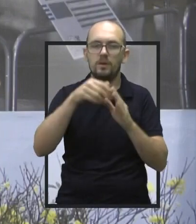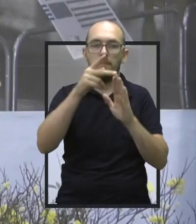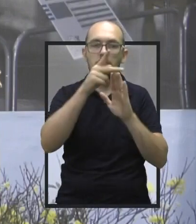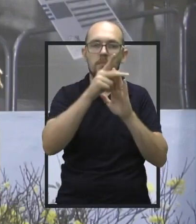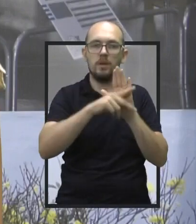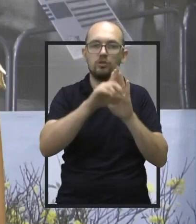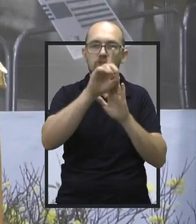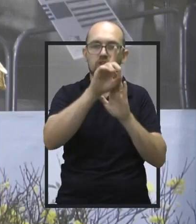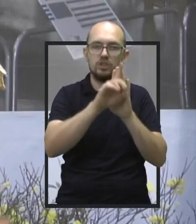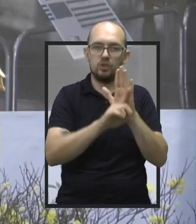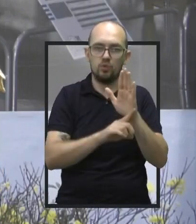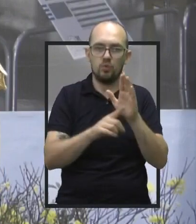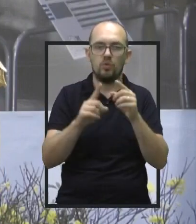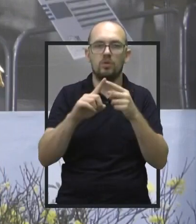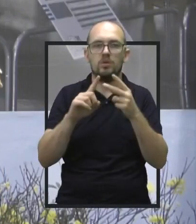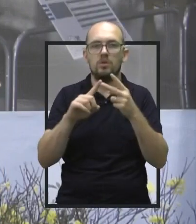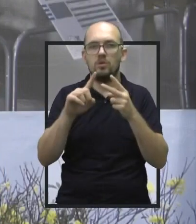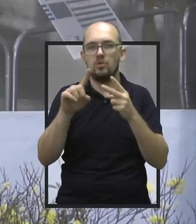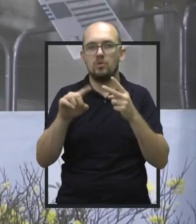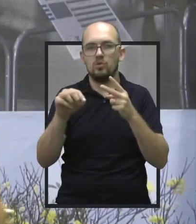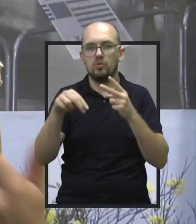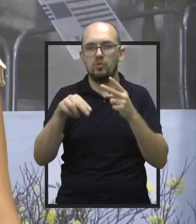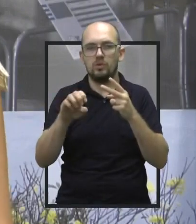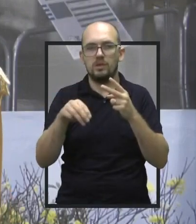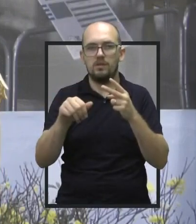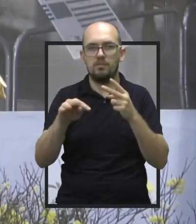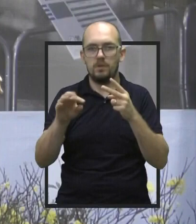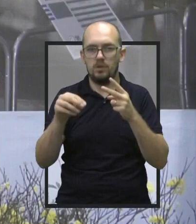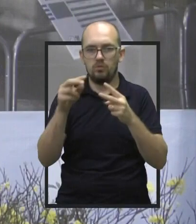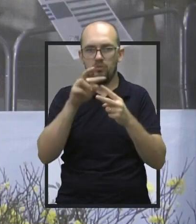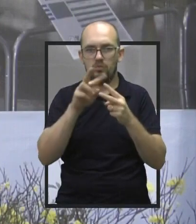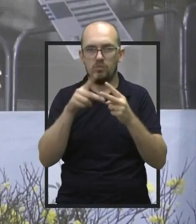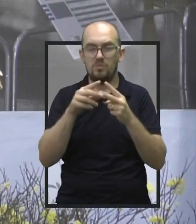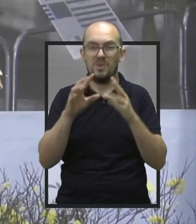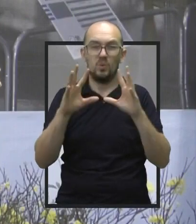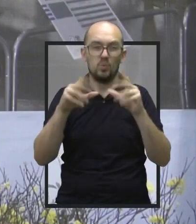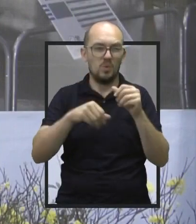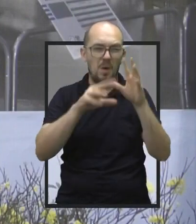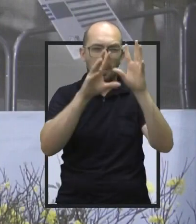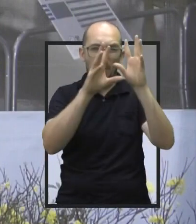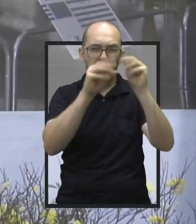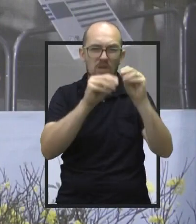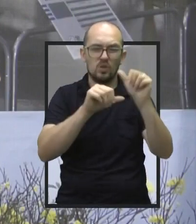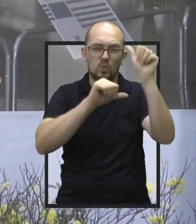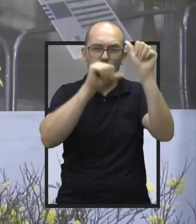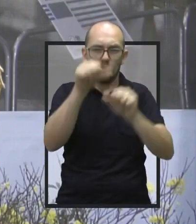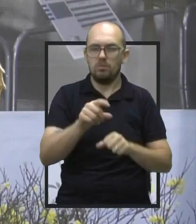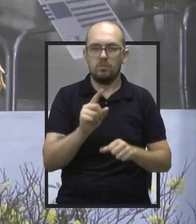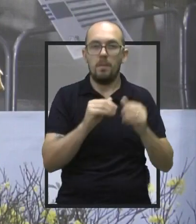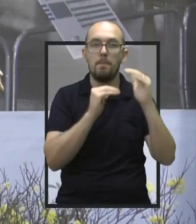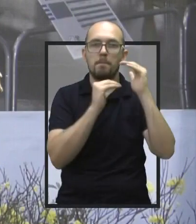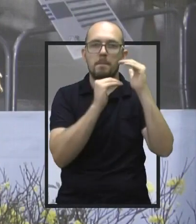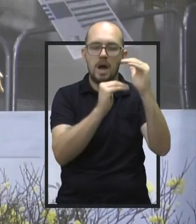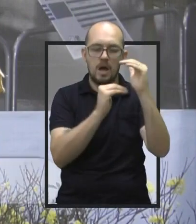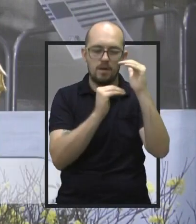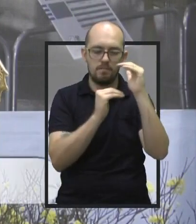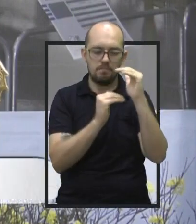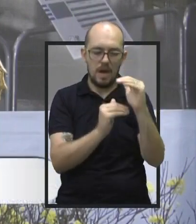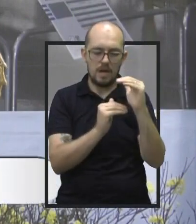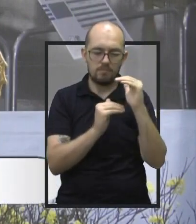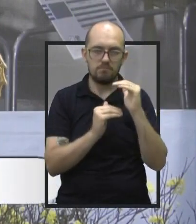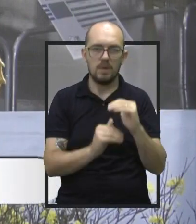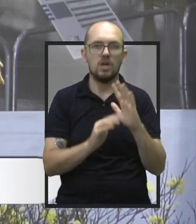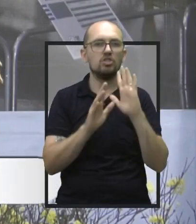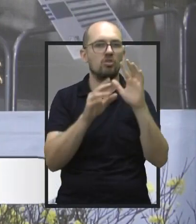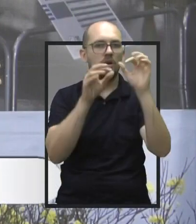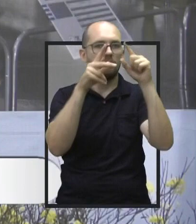diretor, não todo de uma vez, sim, mas por fases, né? Por blocos. E já começou. Então, acho que o